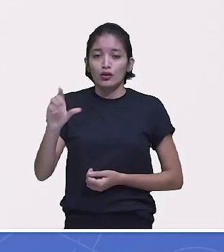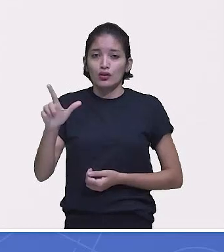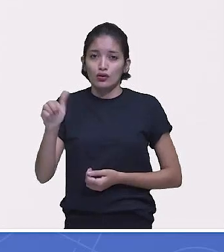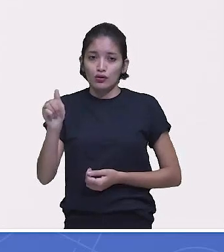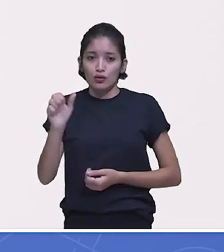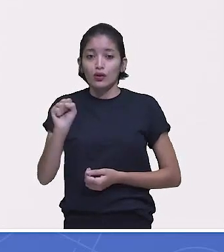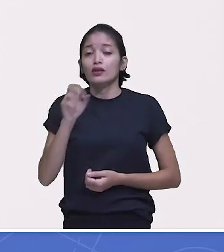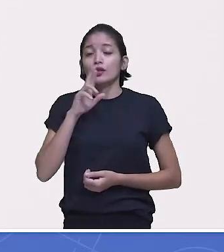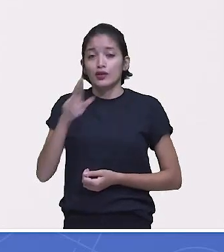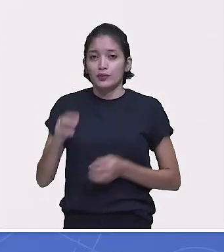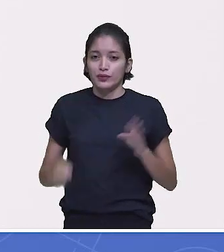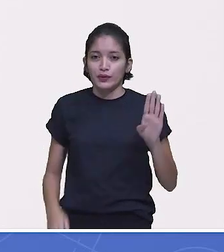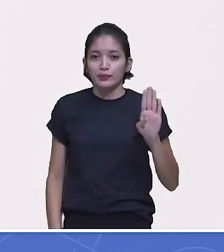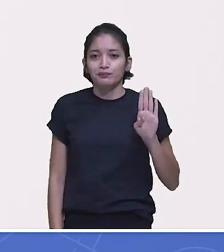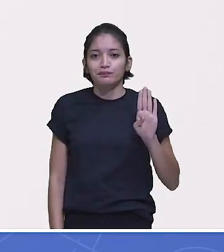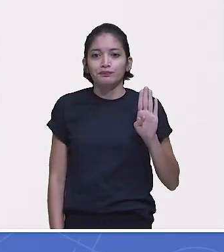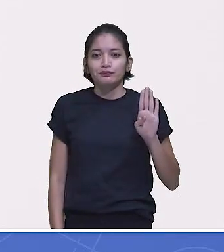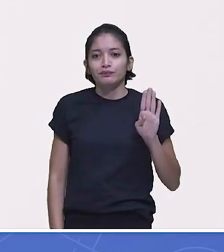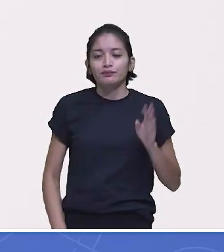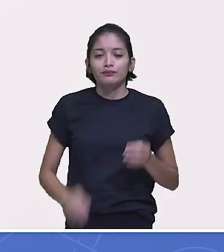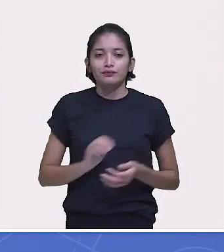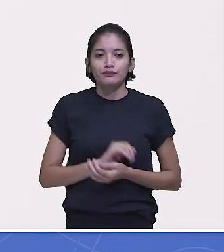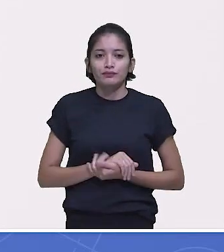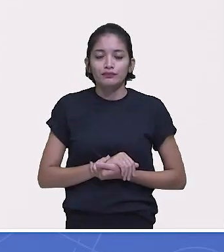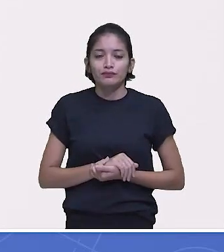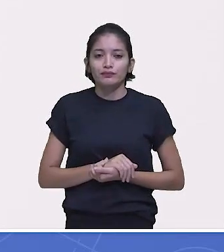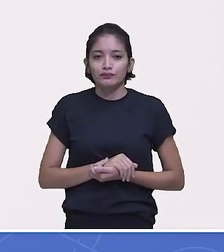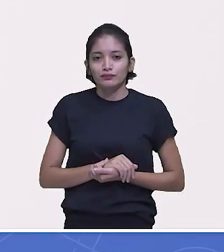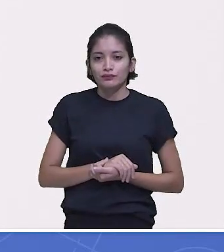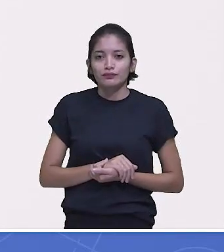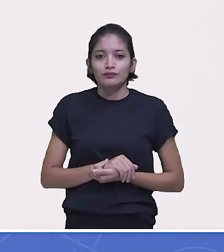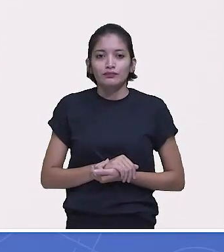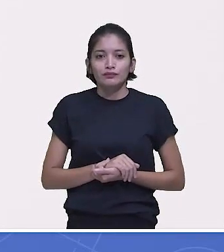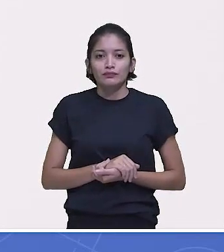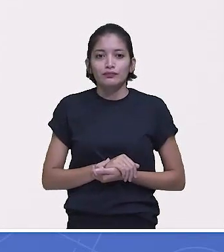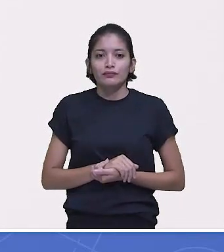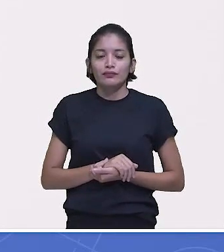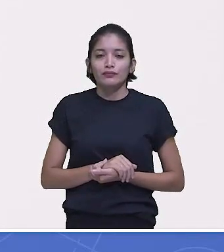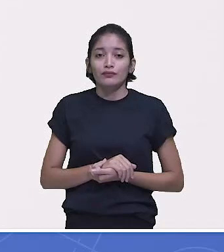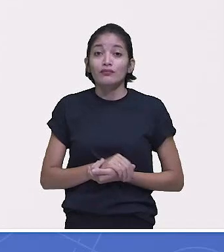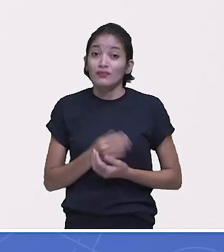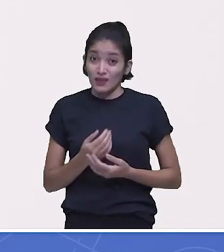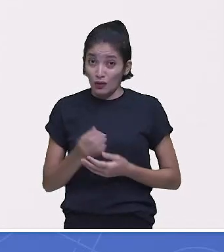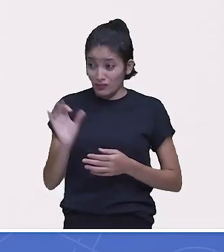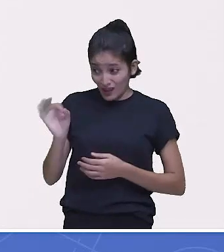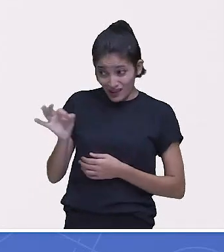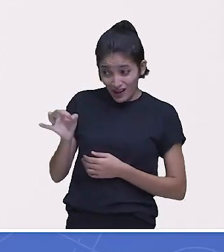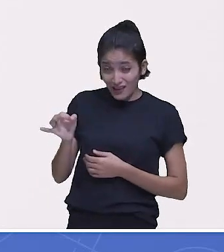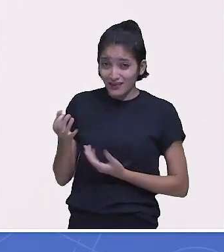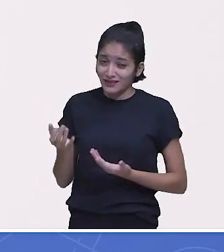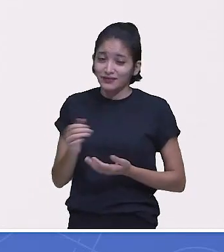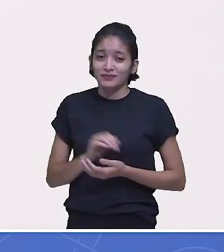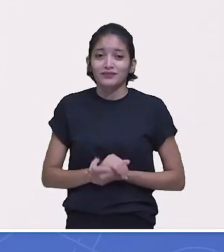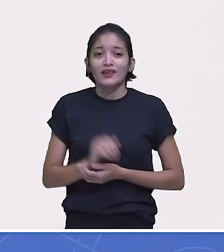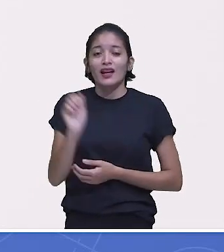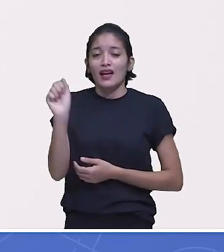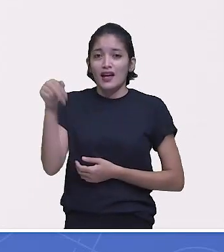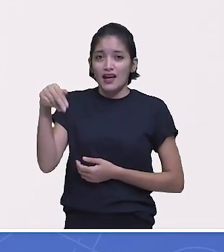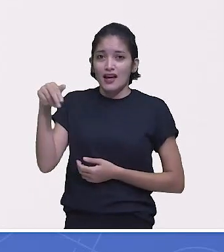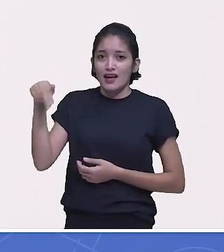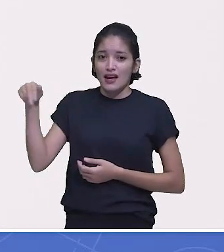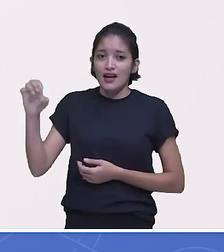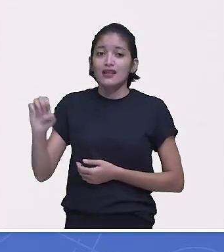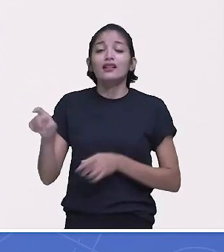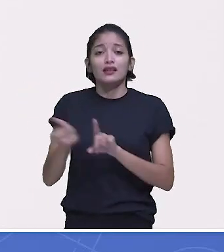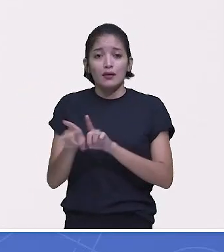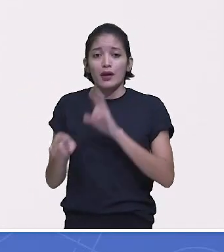o Nicolas, letra B, alternativa B. E aí, Nicolas, tem certeza? A Anne ficou também com a